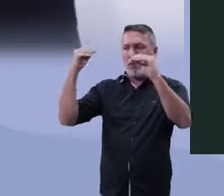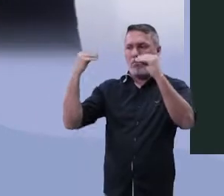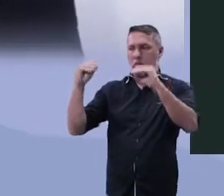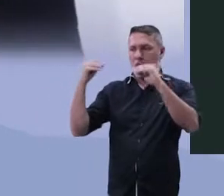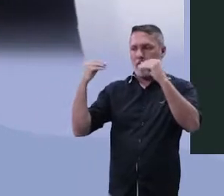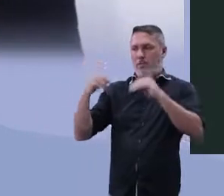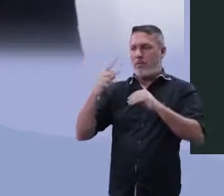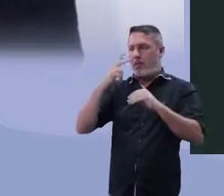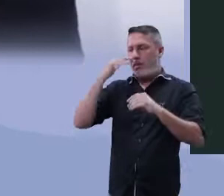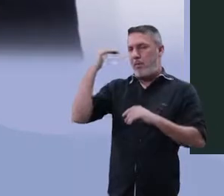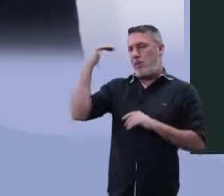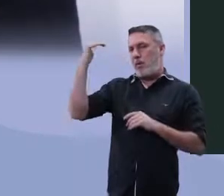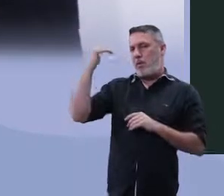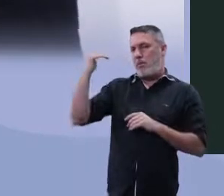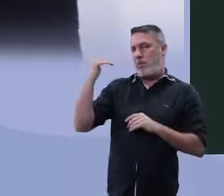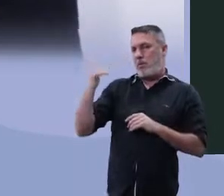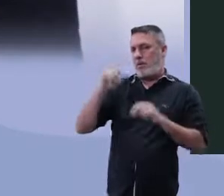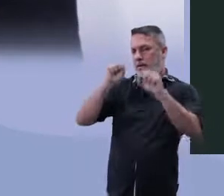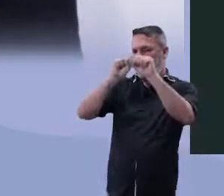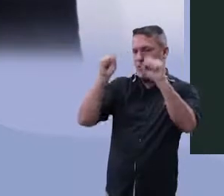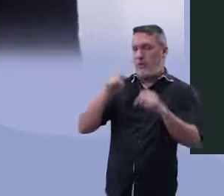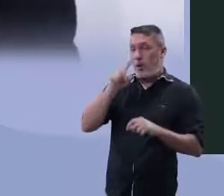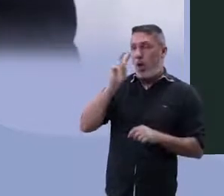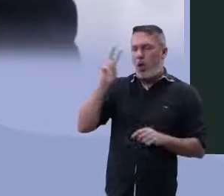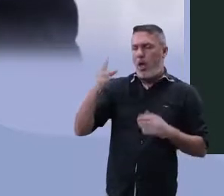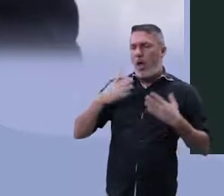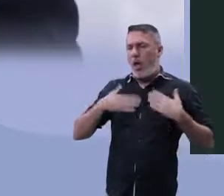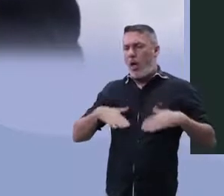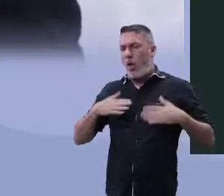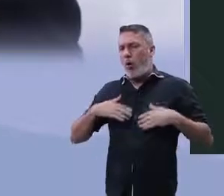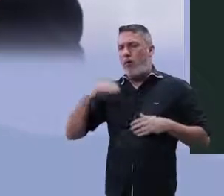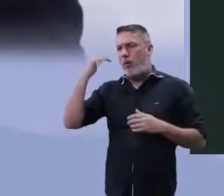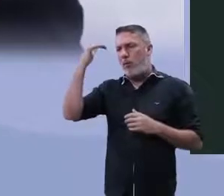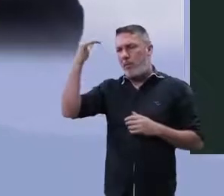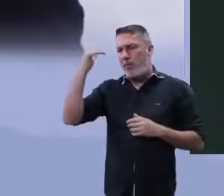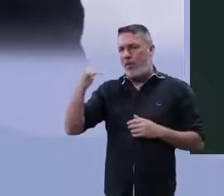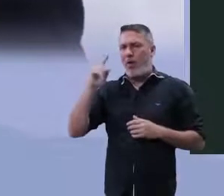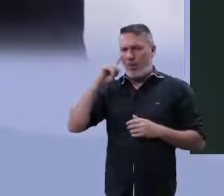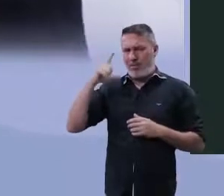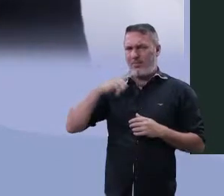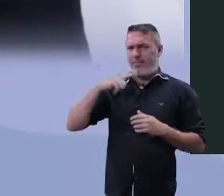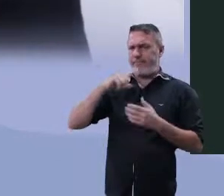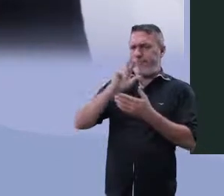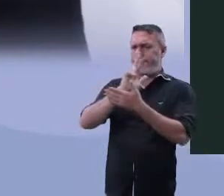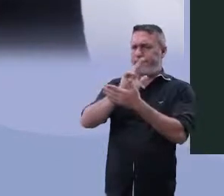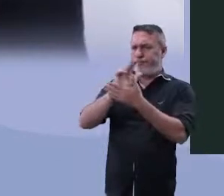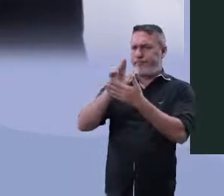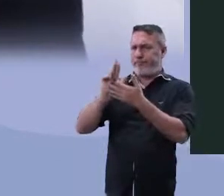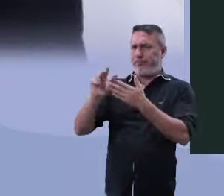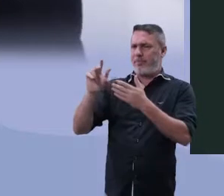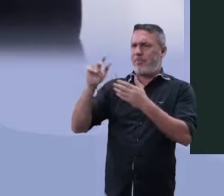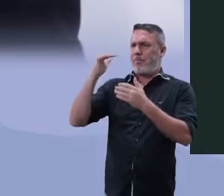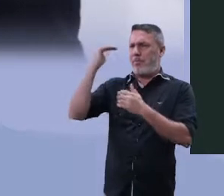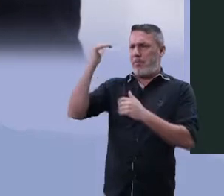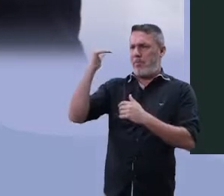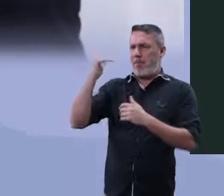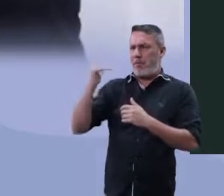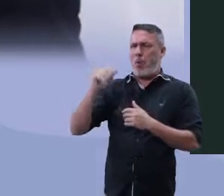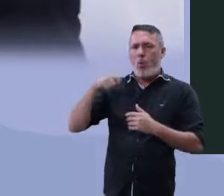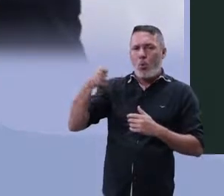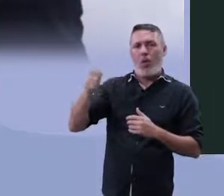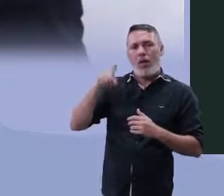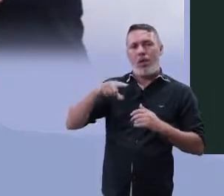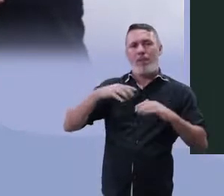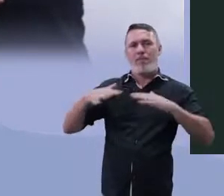aí aparece de forma sistematizada, para que vocês leiam com bastante calma, né? Tá vendo? São vários itens que